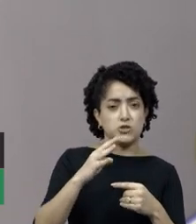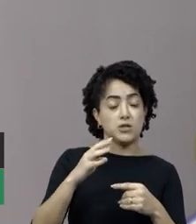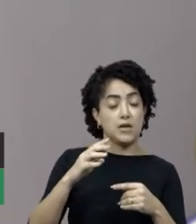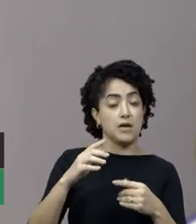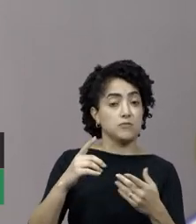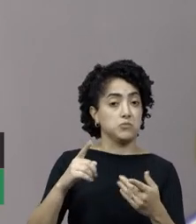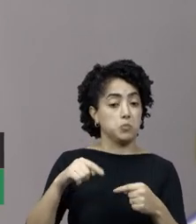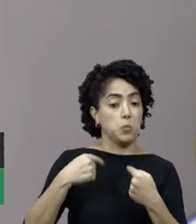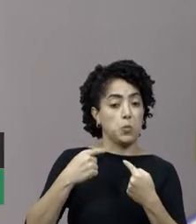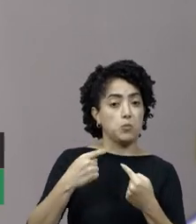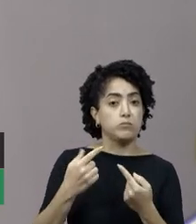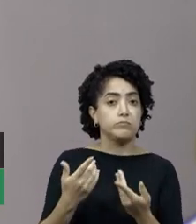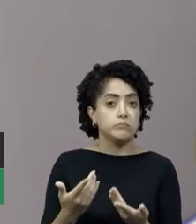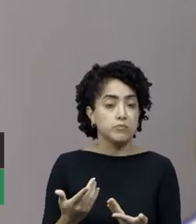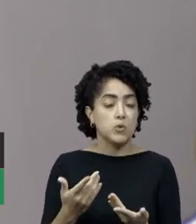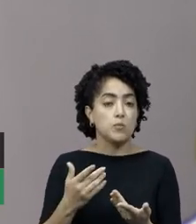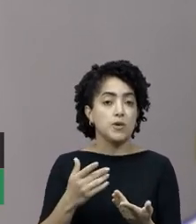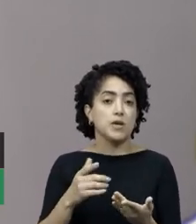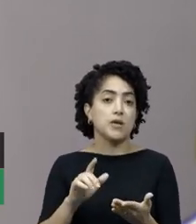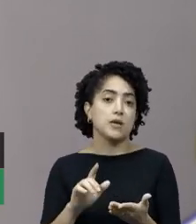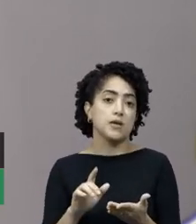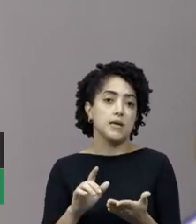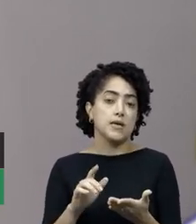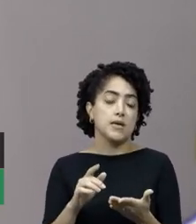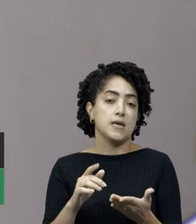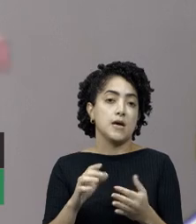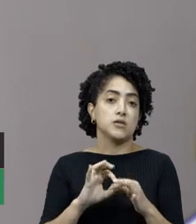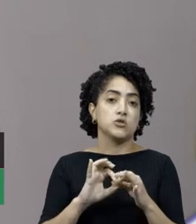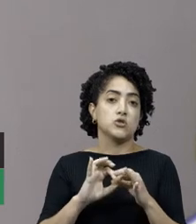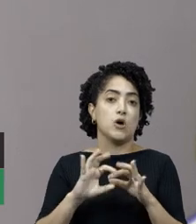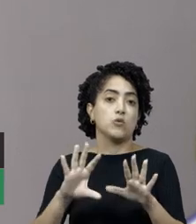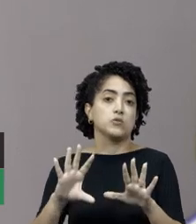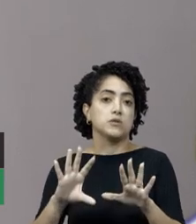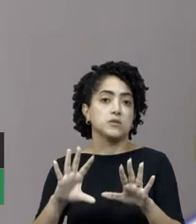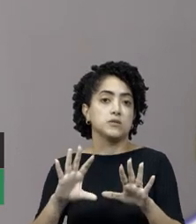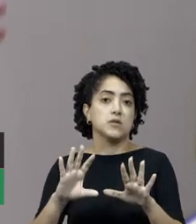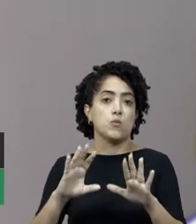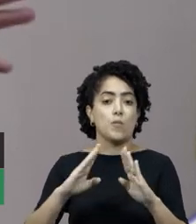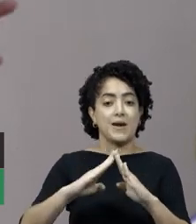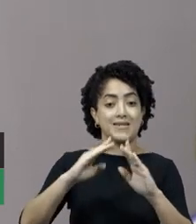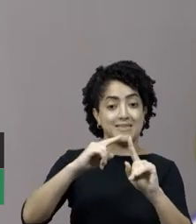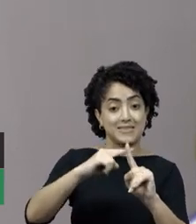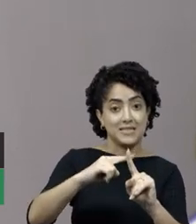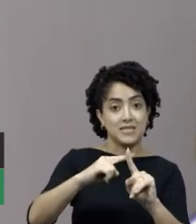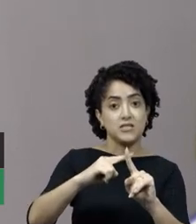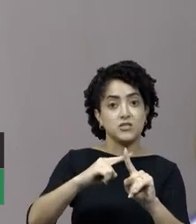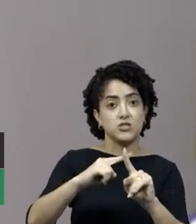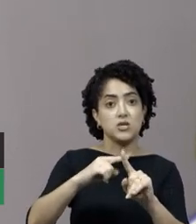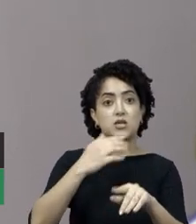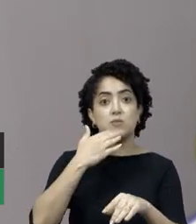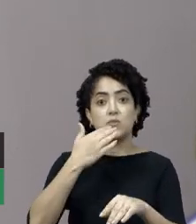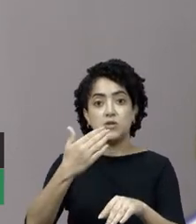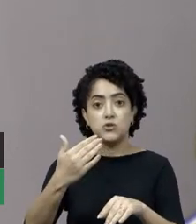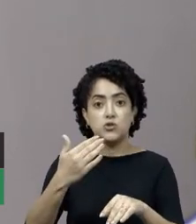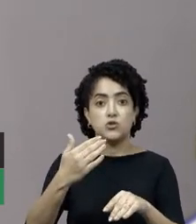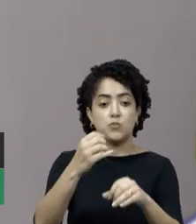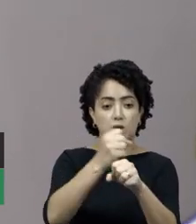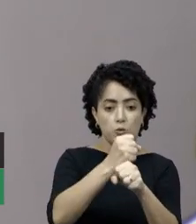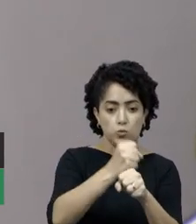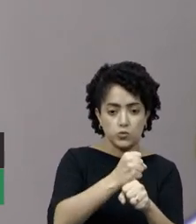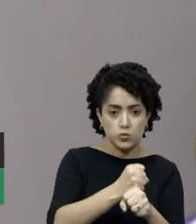Ismael, nós demos autorização lá, uma igreja pediu autorização para construir uma determinada igreja. Aí